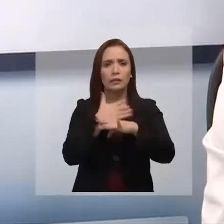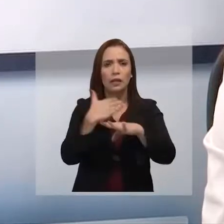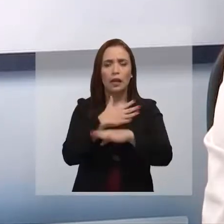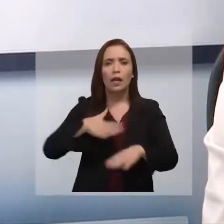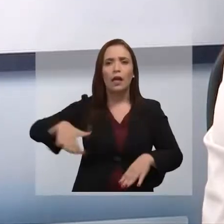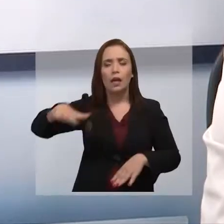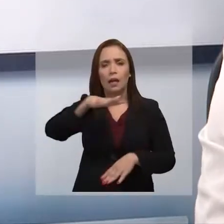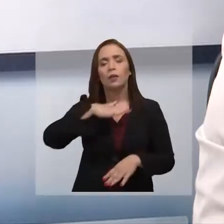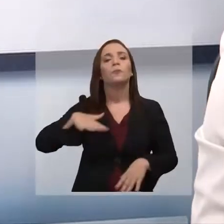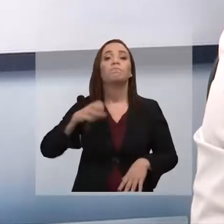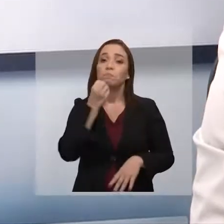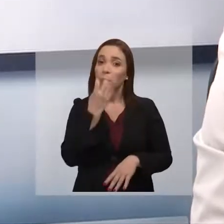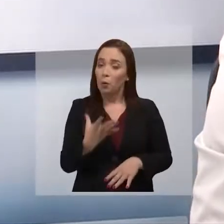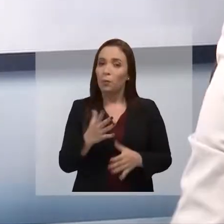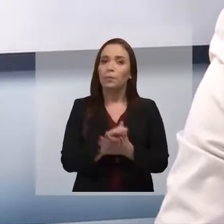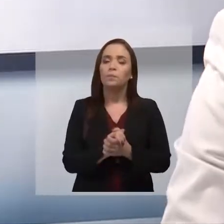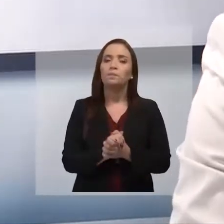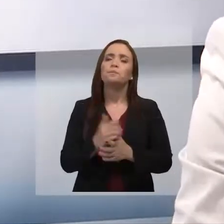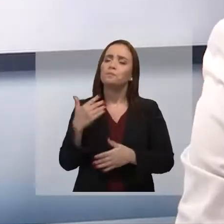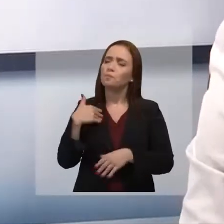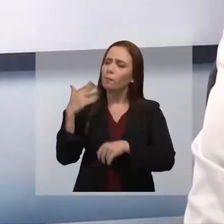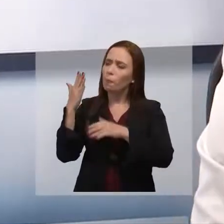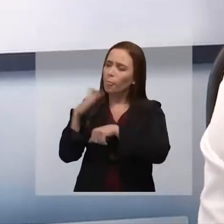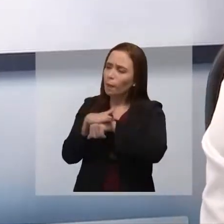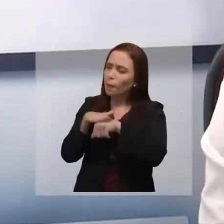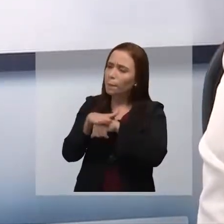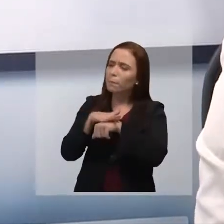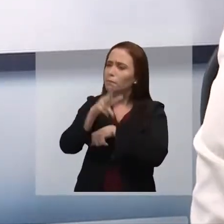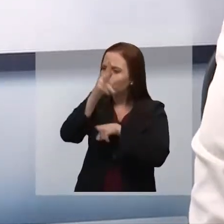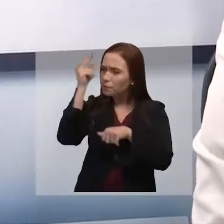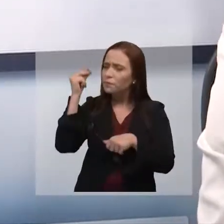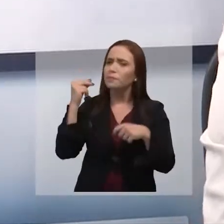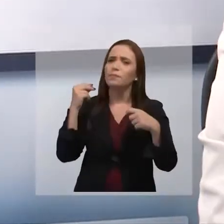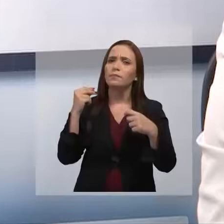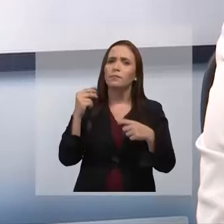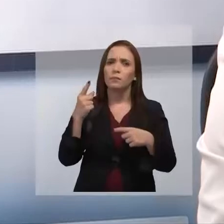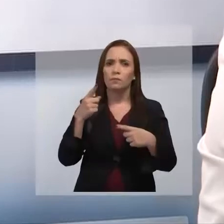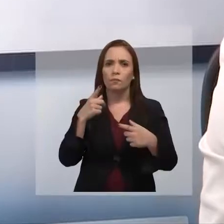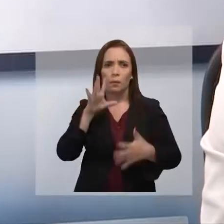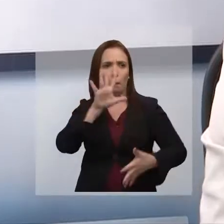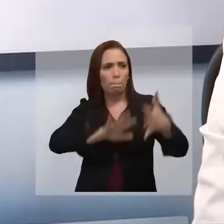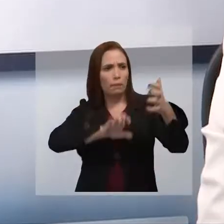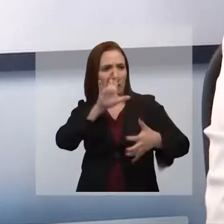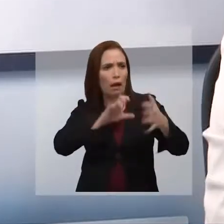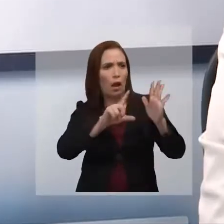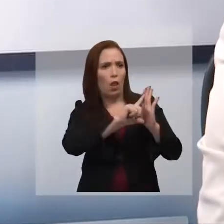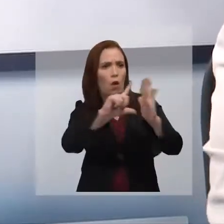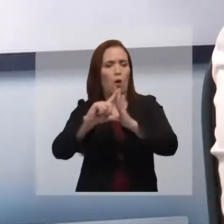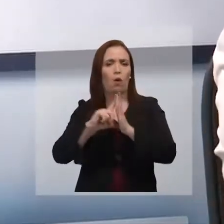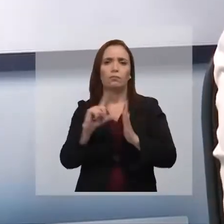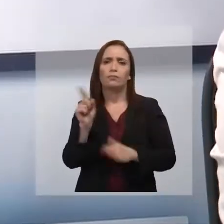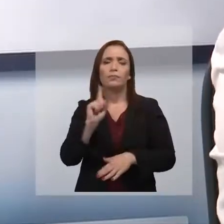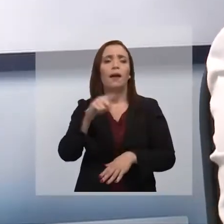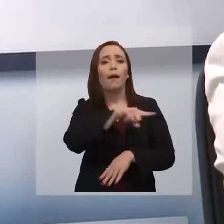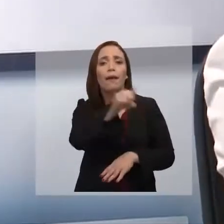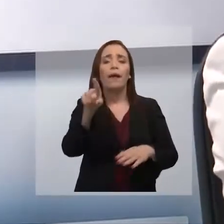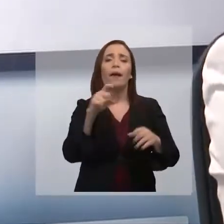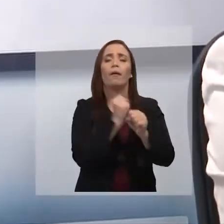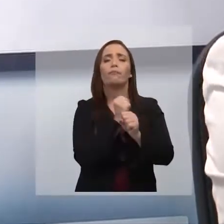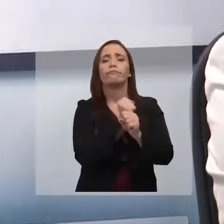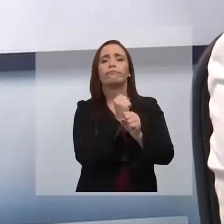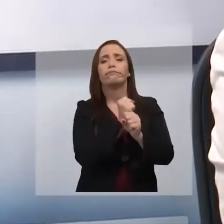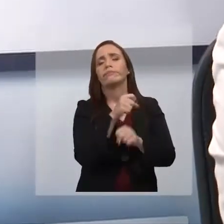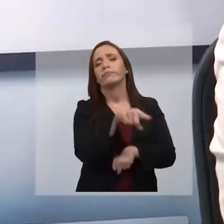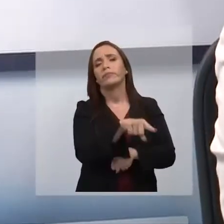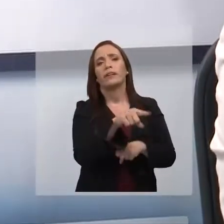Adair, o campeão também, e eu chamei o prefeito. Não adianta brigarmos com os ambulantes, eles fazem parte, são familiares, são pessoas que